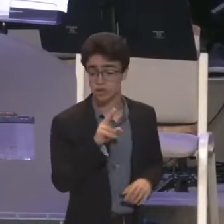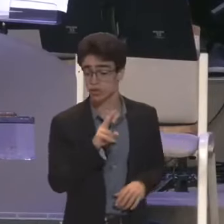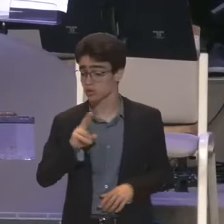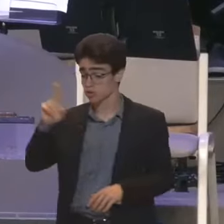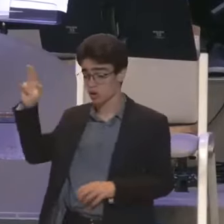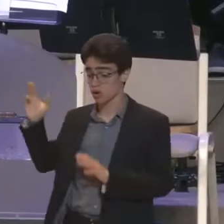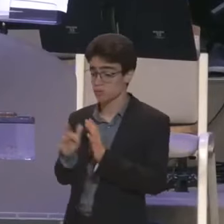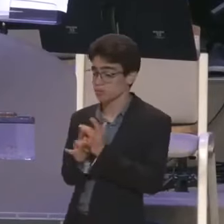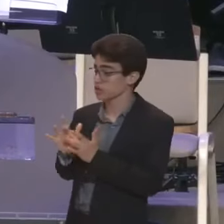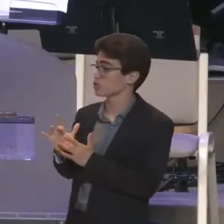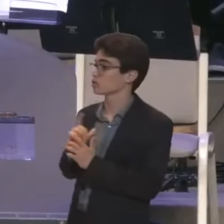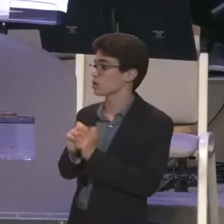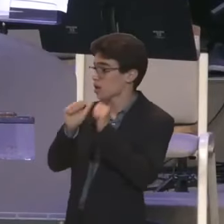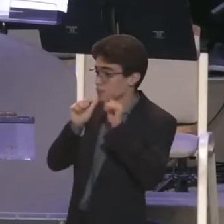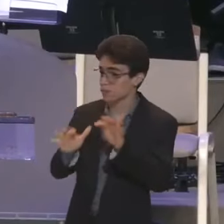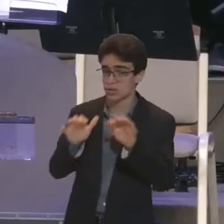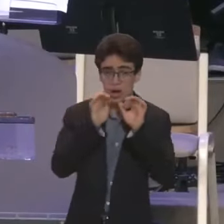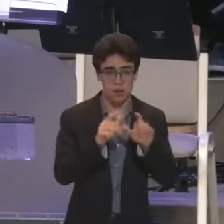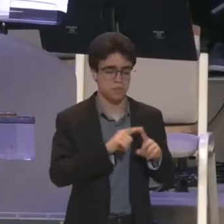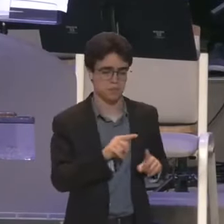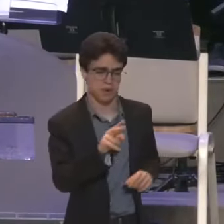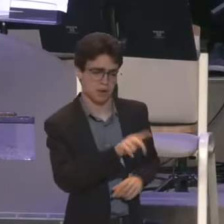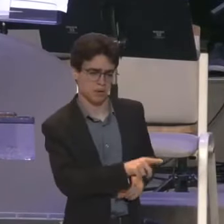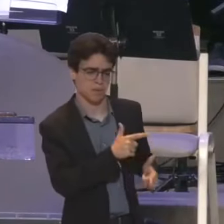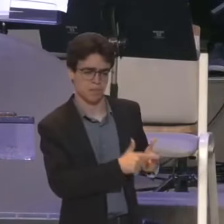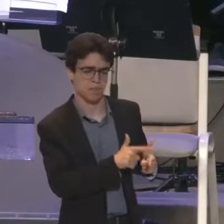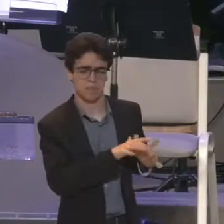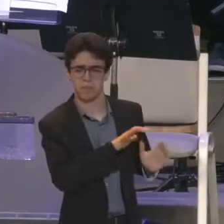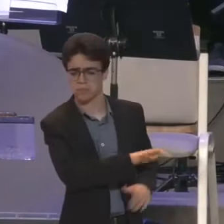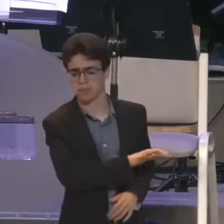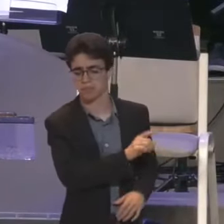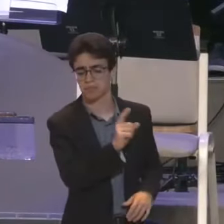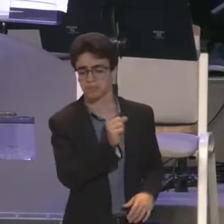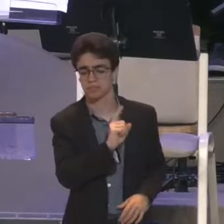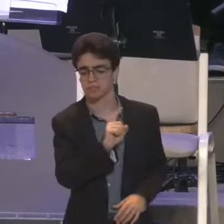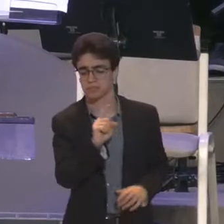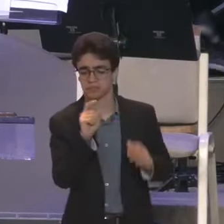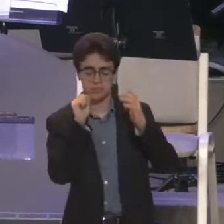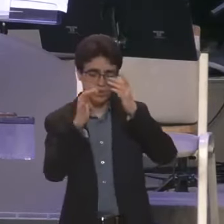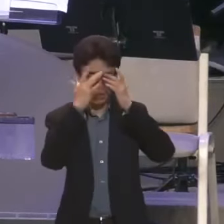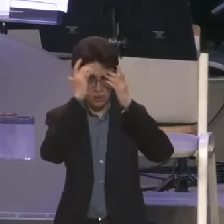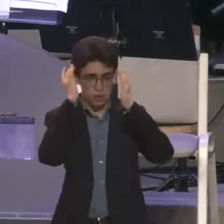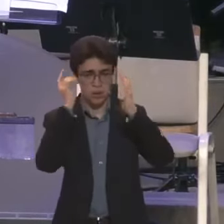e a pessoa foi abençoada. O problema não está com a benção, com a pessoa que